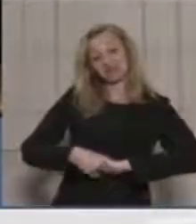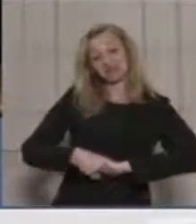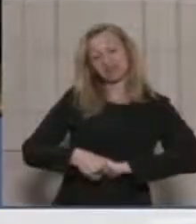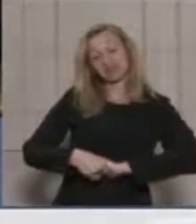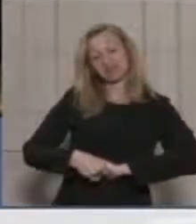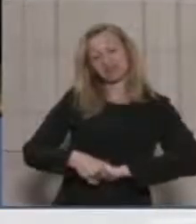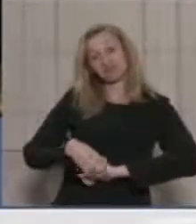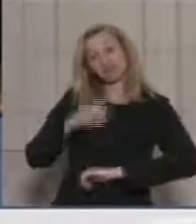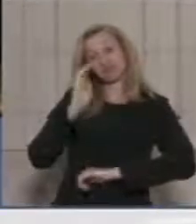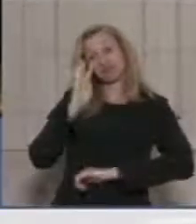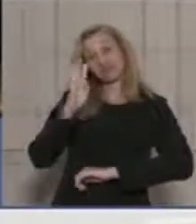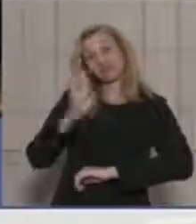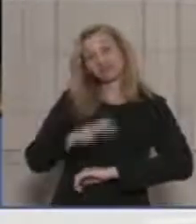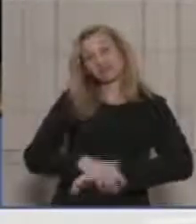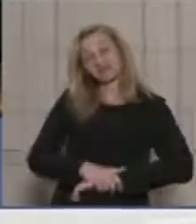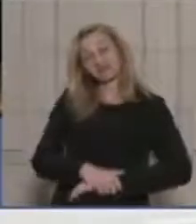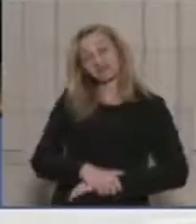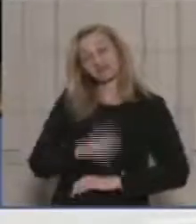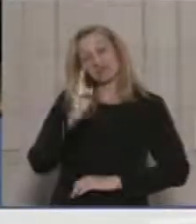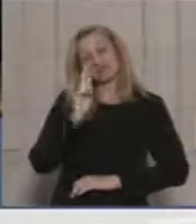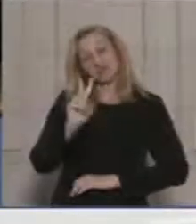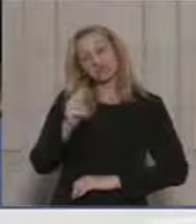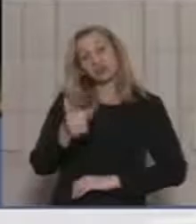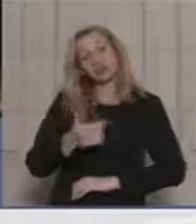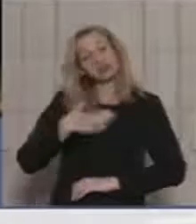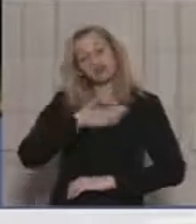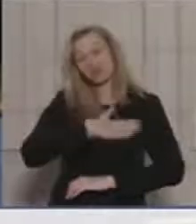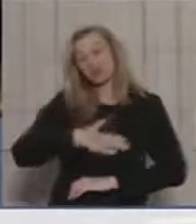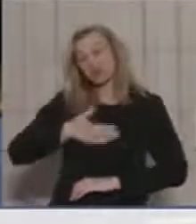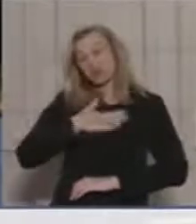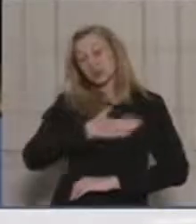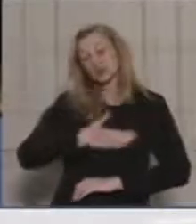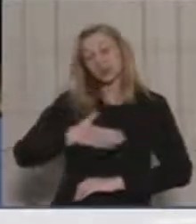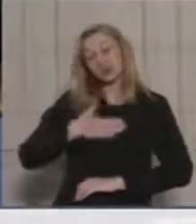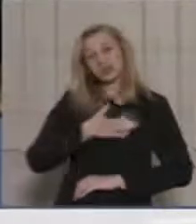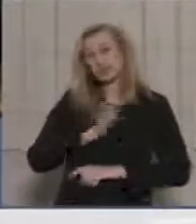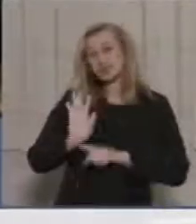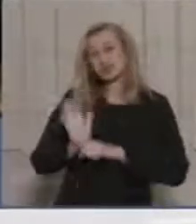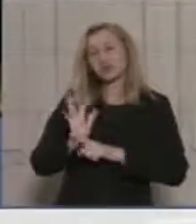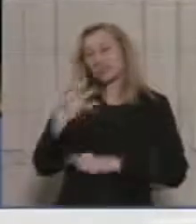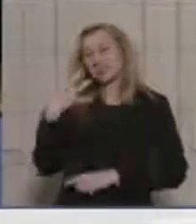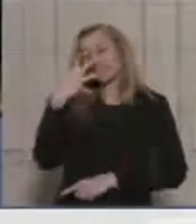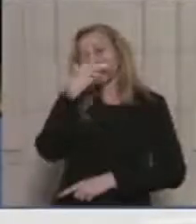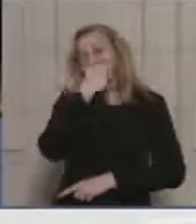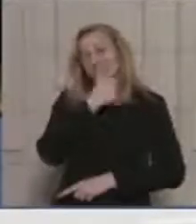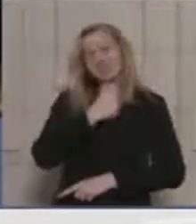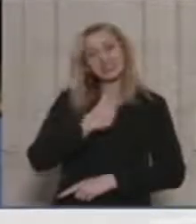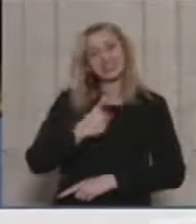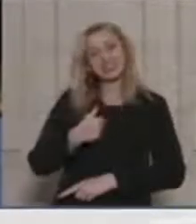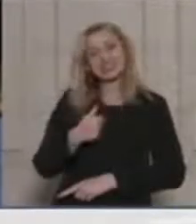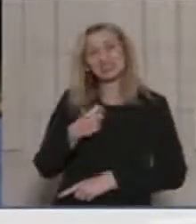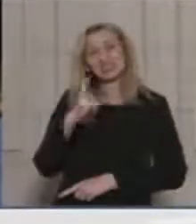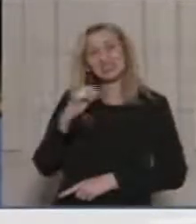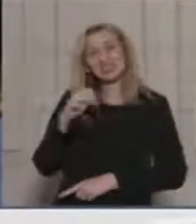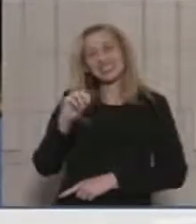assistir, segundo o que ele mais gosta, um filme bonito da